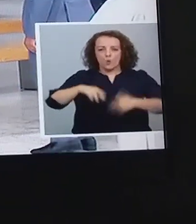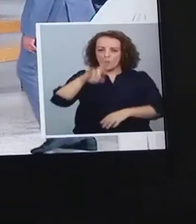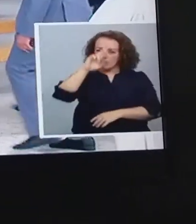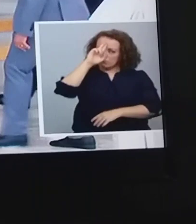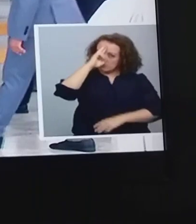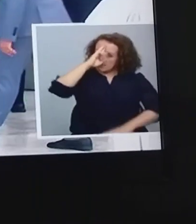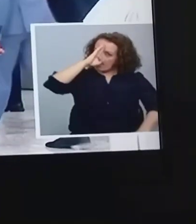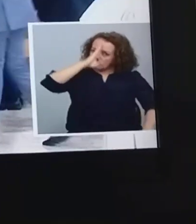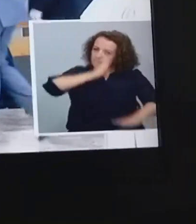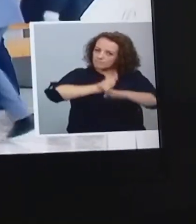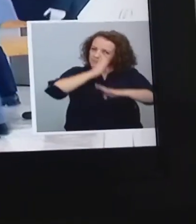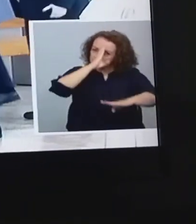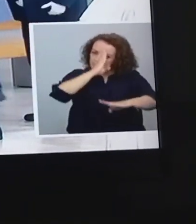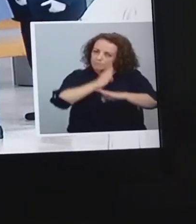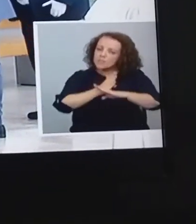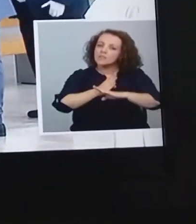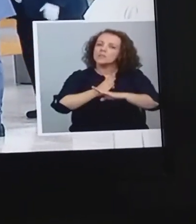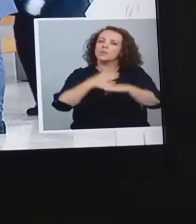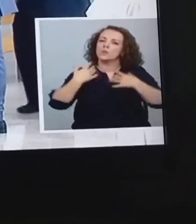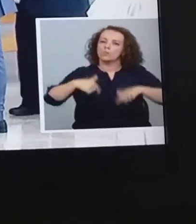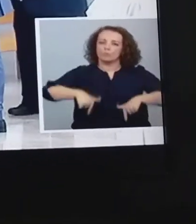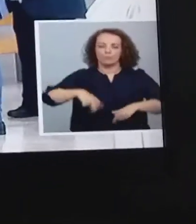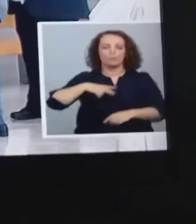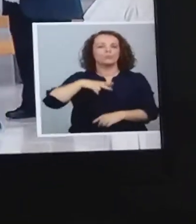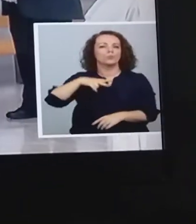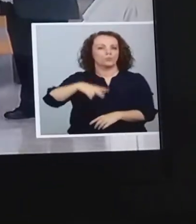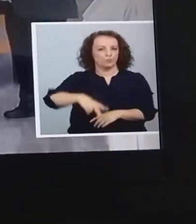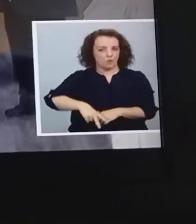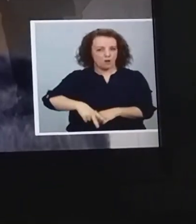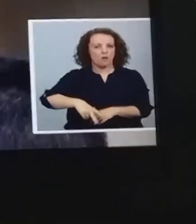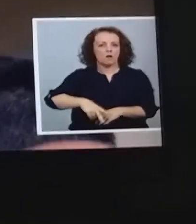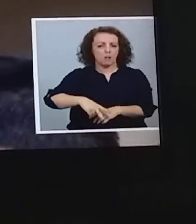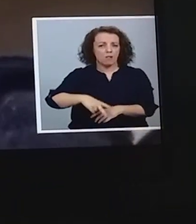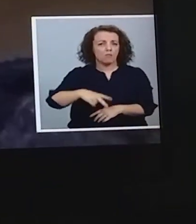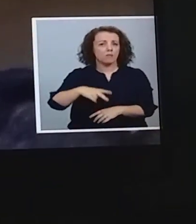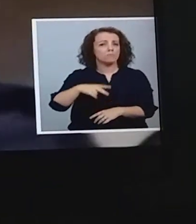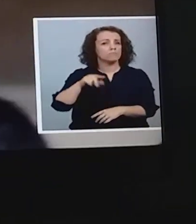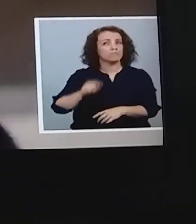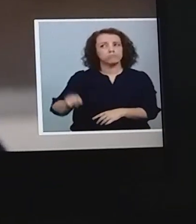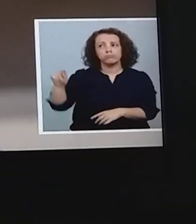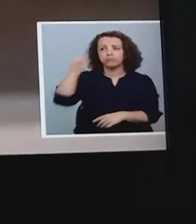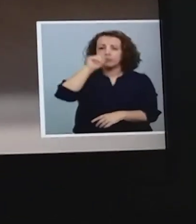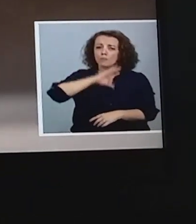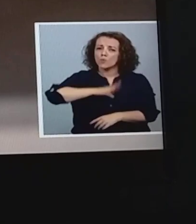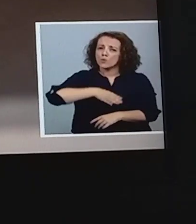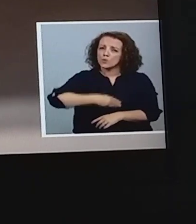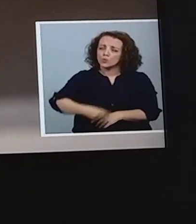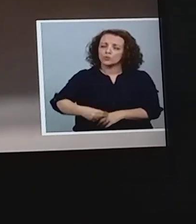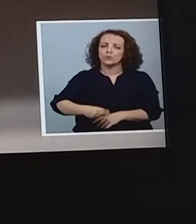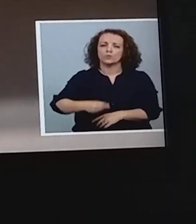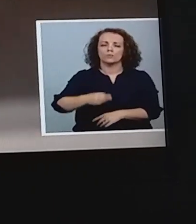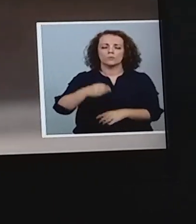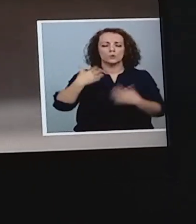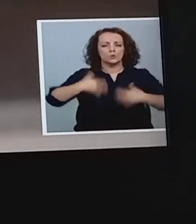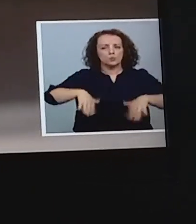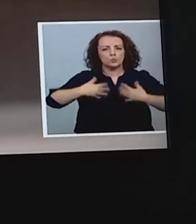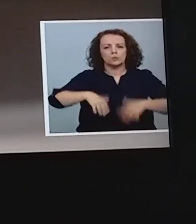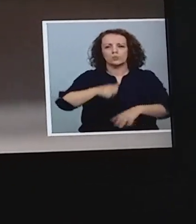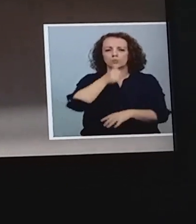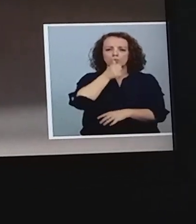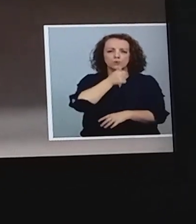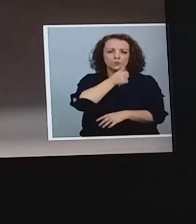têm dedicado em Portugal e por todo o mundo a tantas vítimas